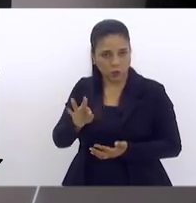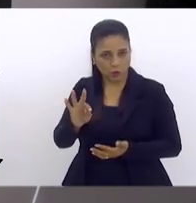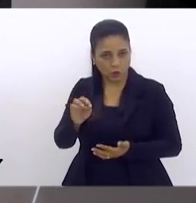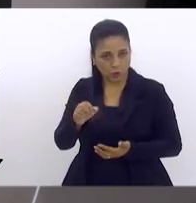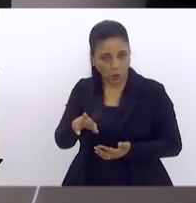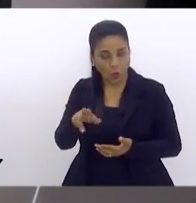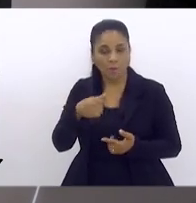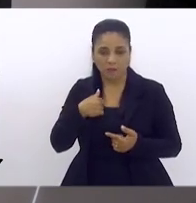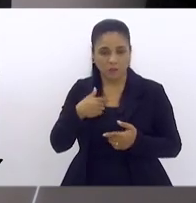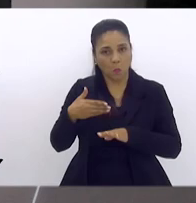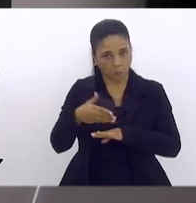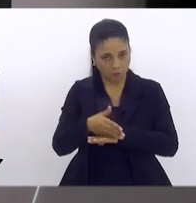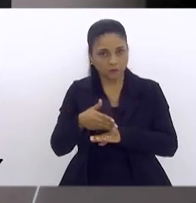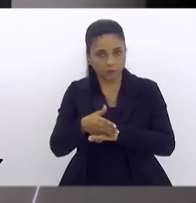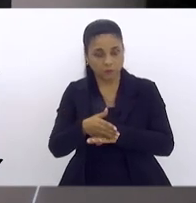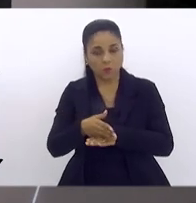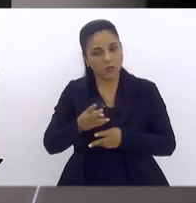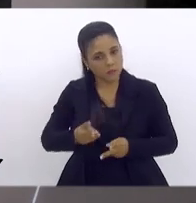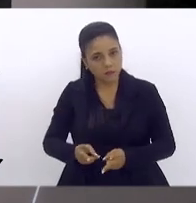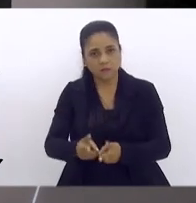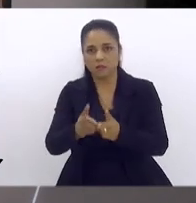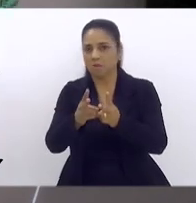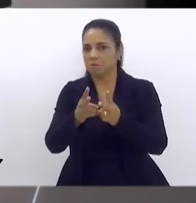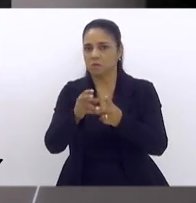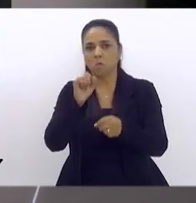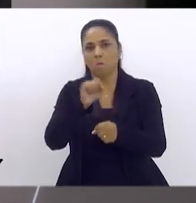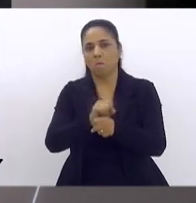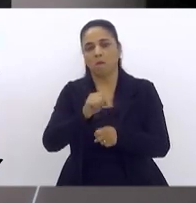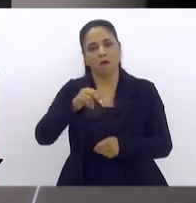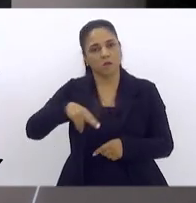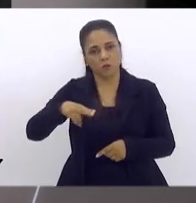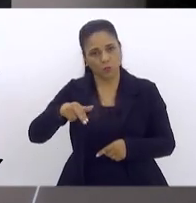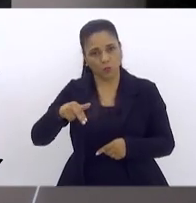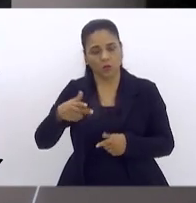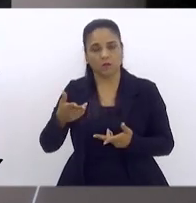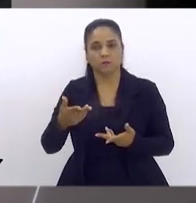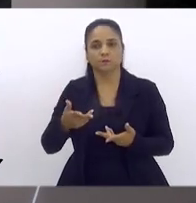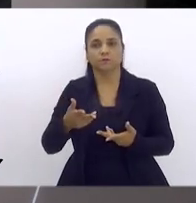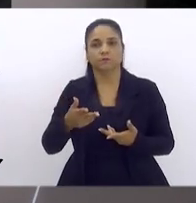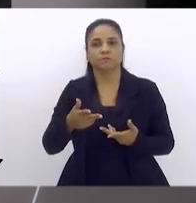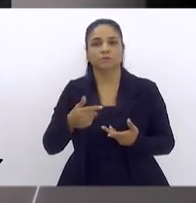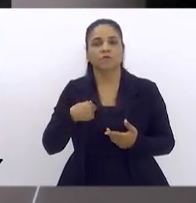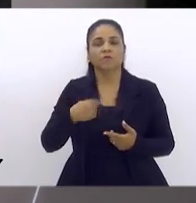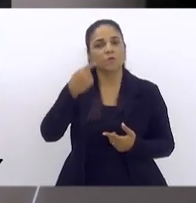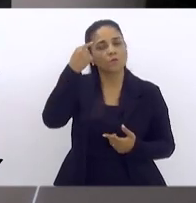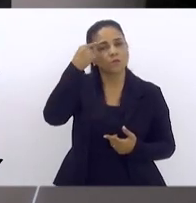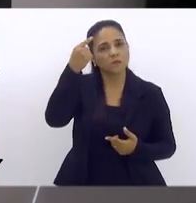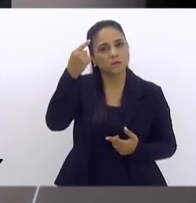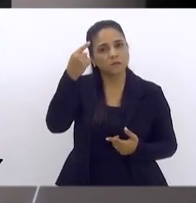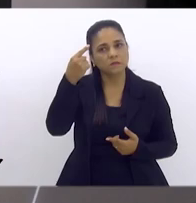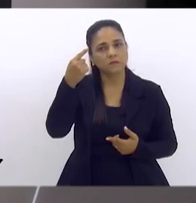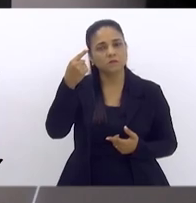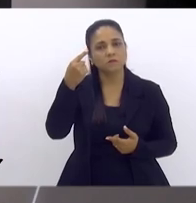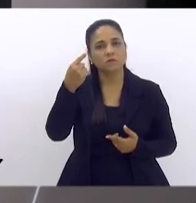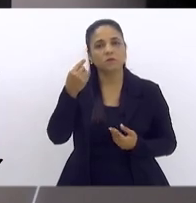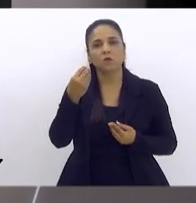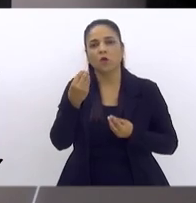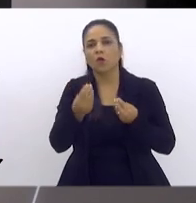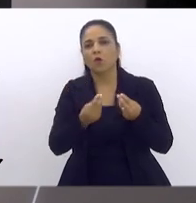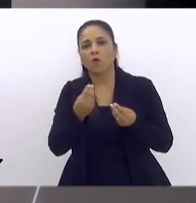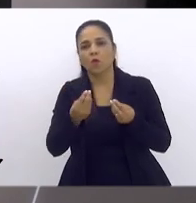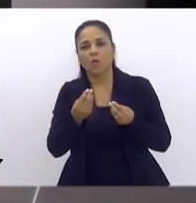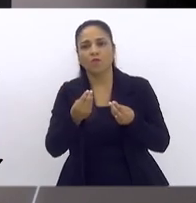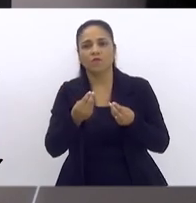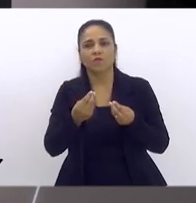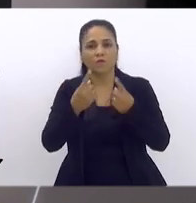ele é sempre ele nunca para né ele vai ser sempre assim e aí eu fico pensando muito sobre quando a gente fala